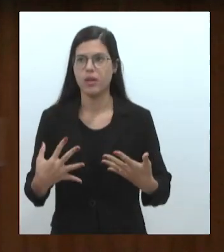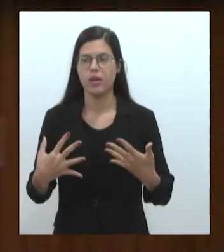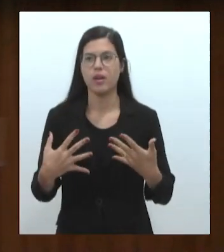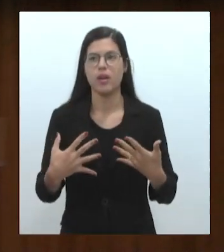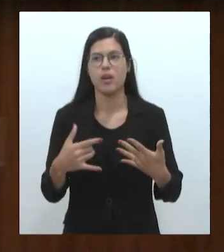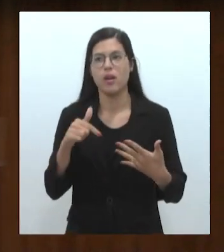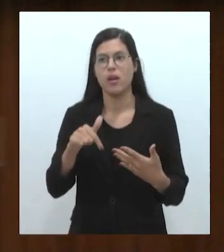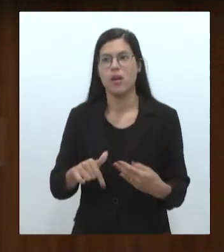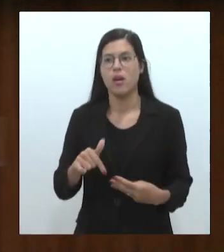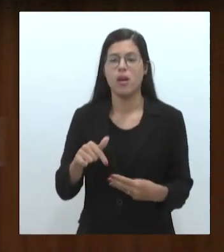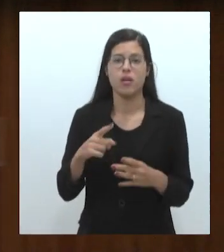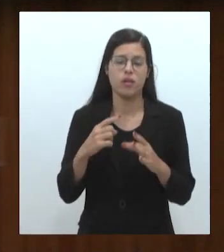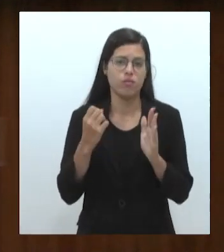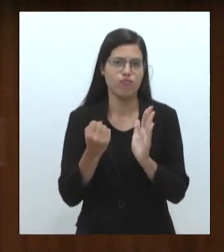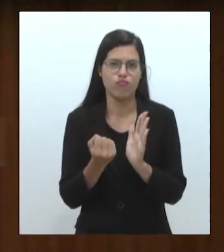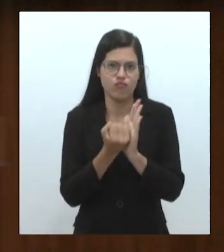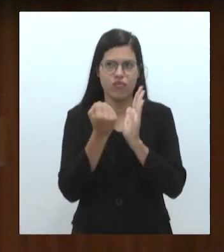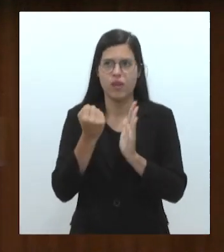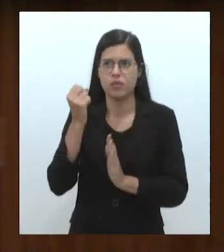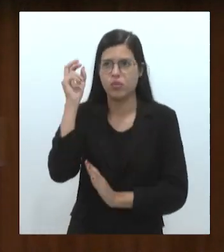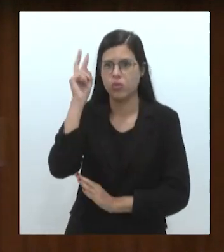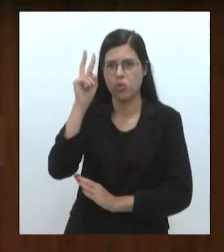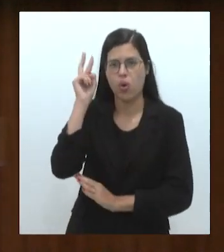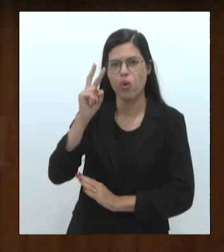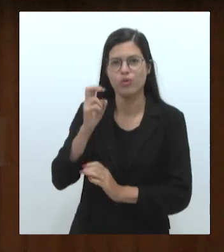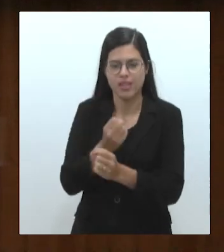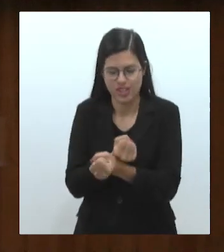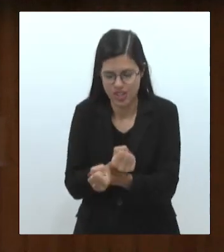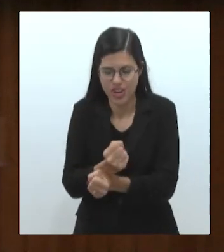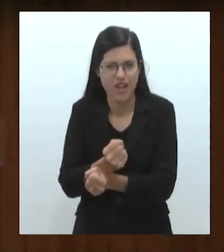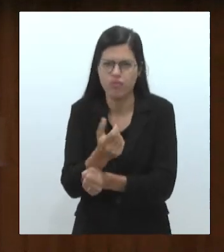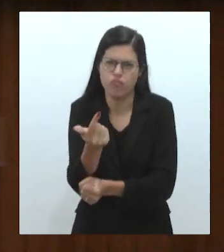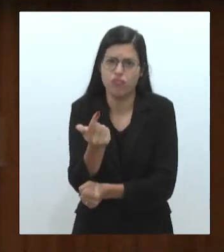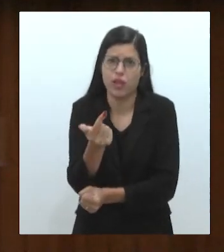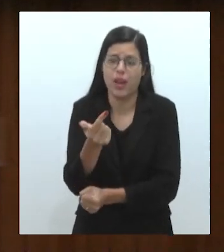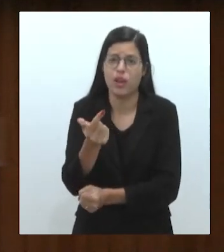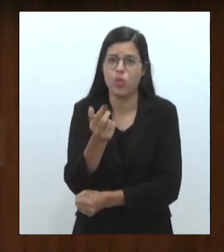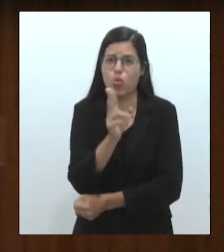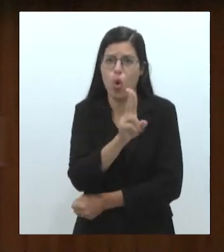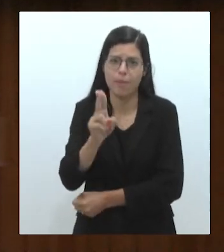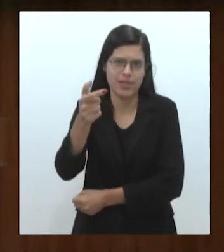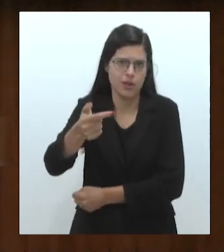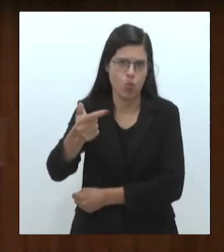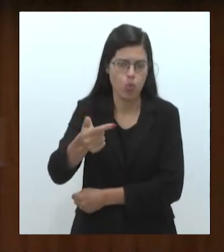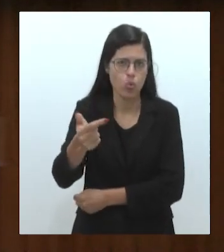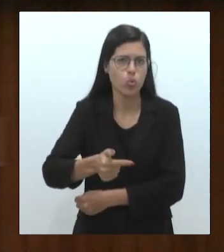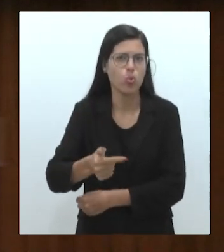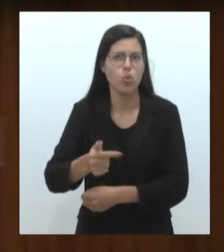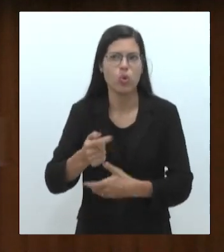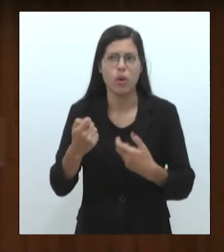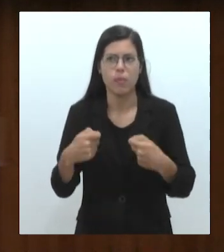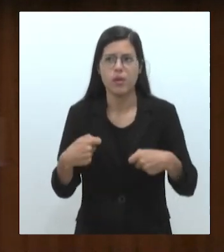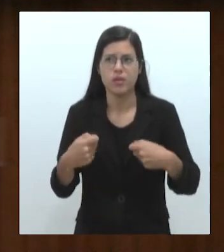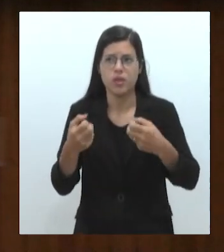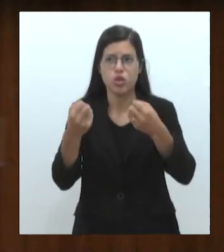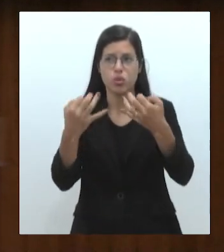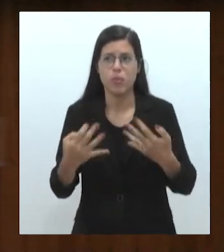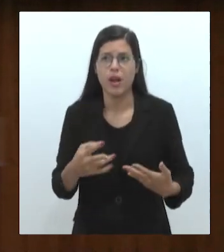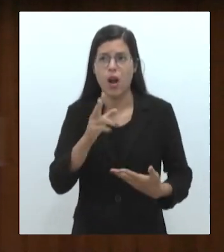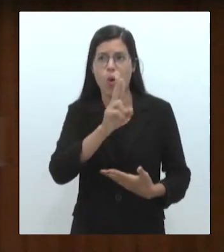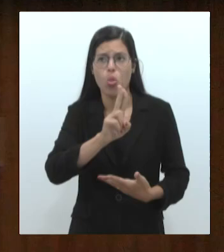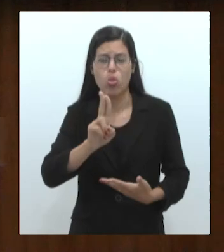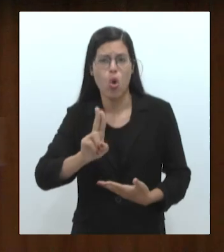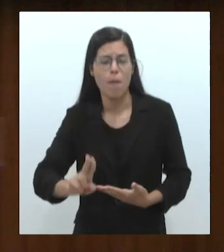serem escravos, não tem sobrenome. Então, especificar antes quem são os nomes próprios que estão ali, que